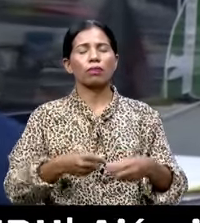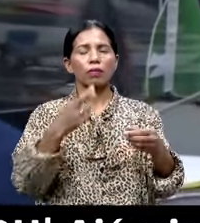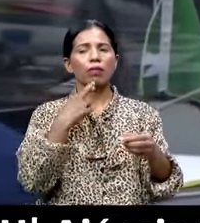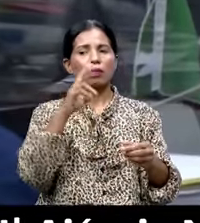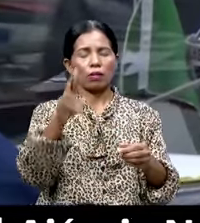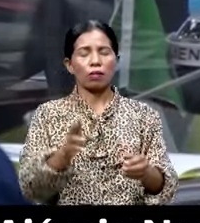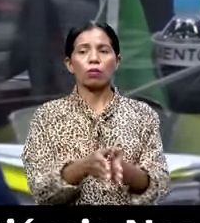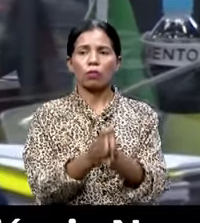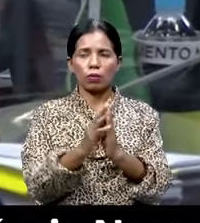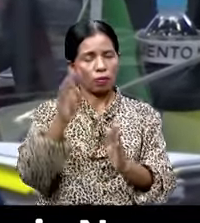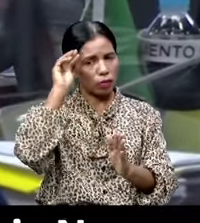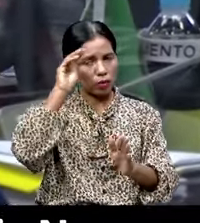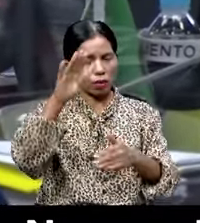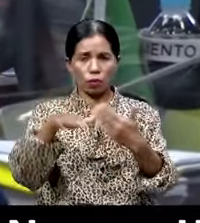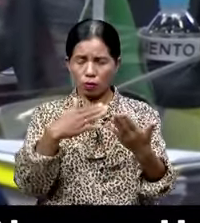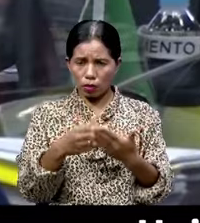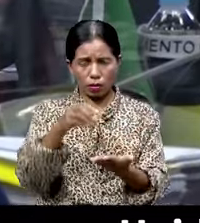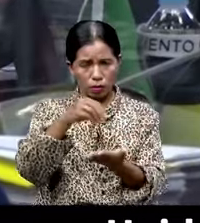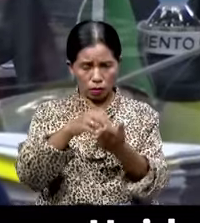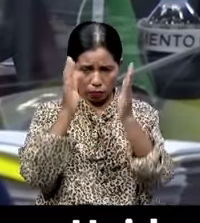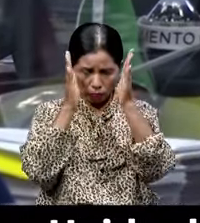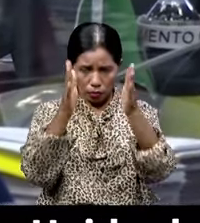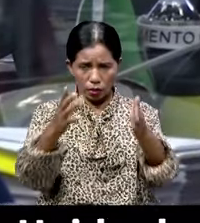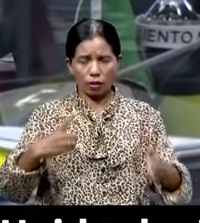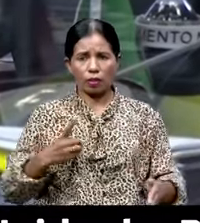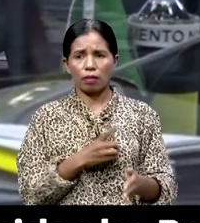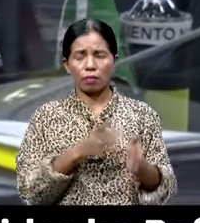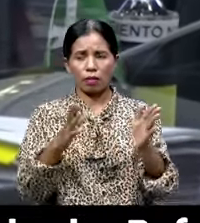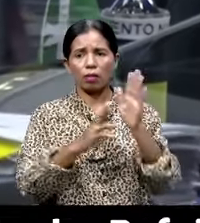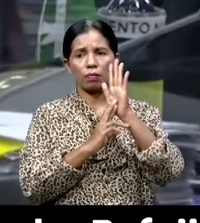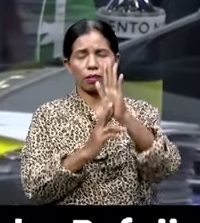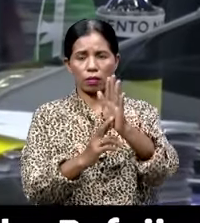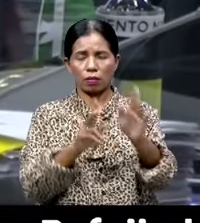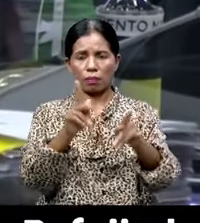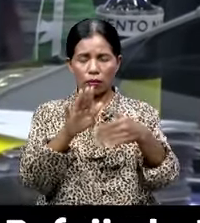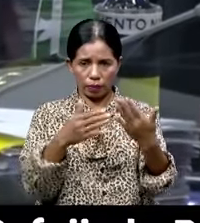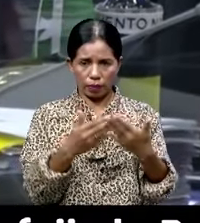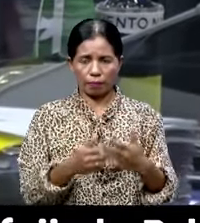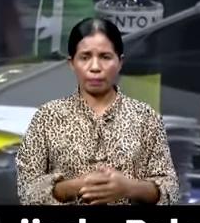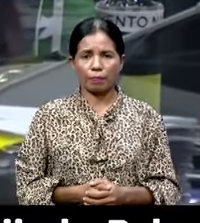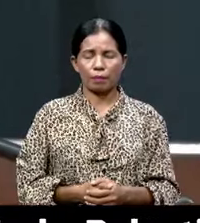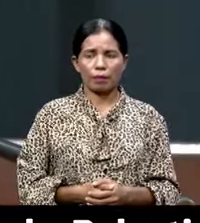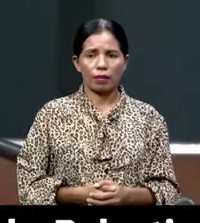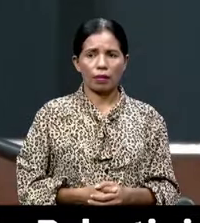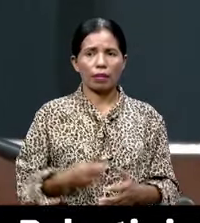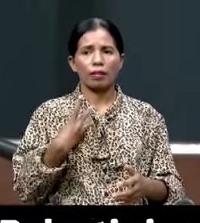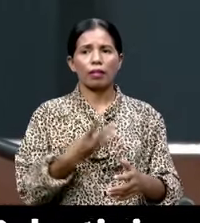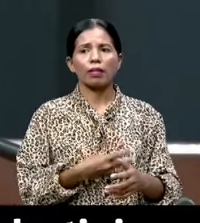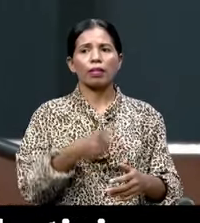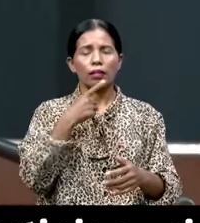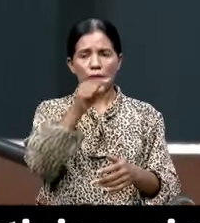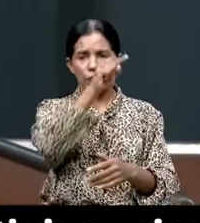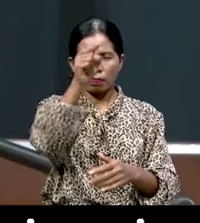hugo husu Ministério Sira, a total consideração, tamba deputado Sira representa povo. Estatística correspondência com respostas pergunta